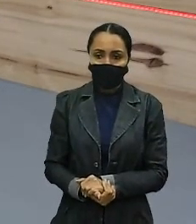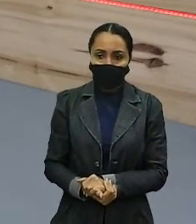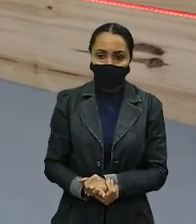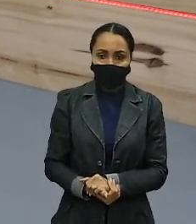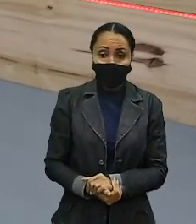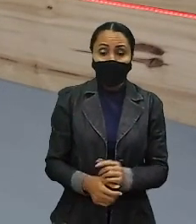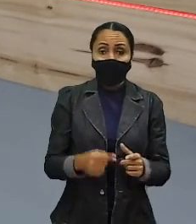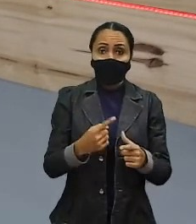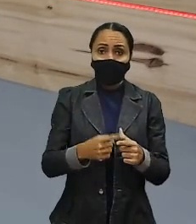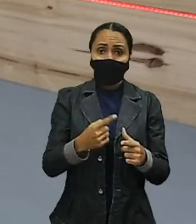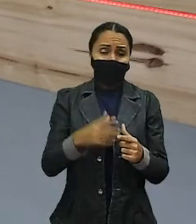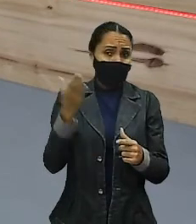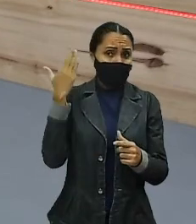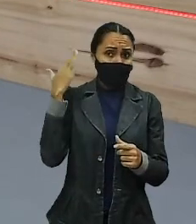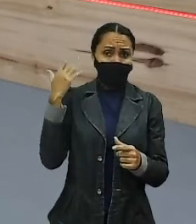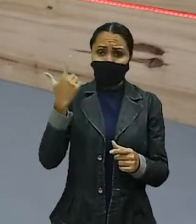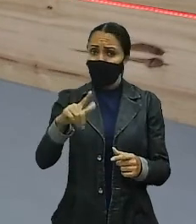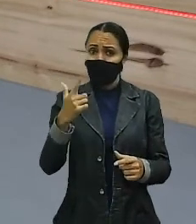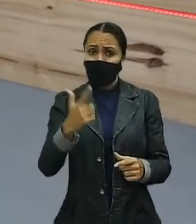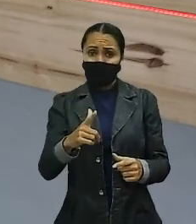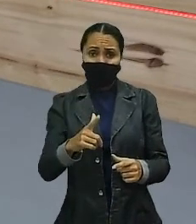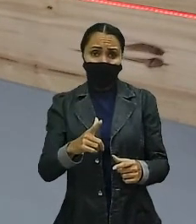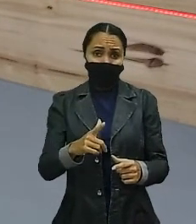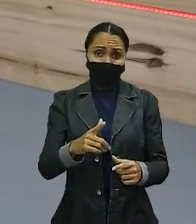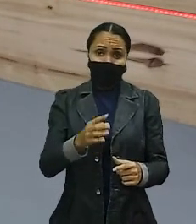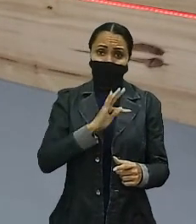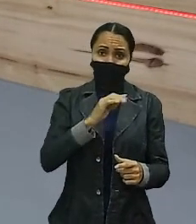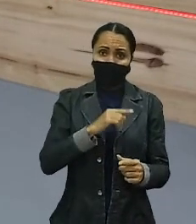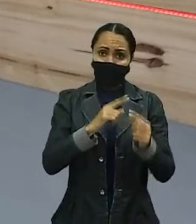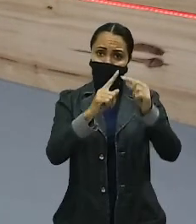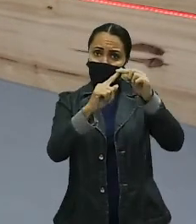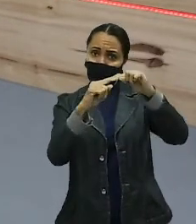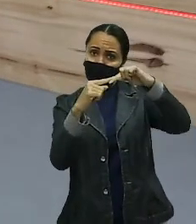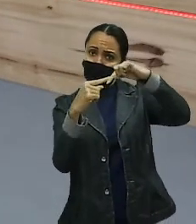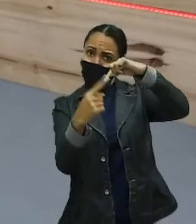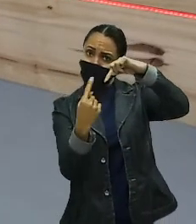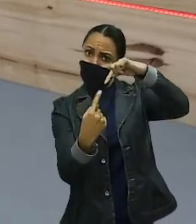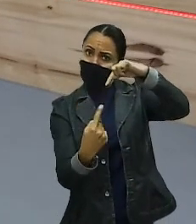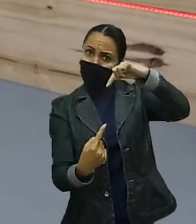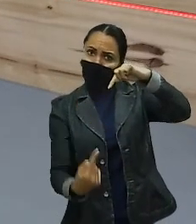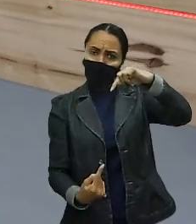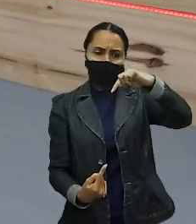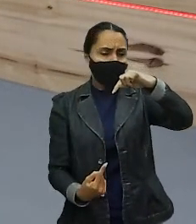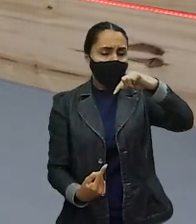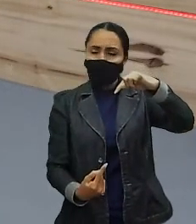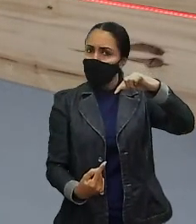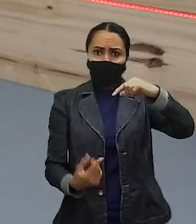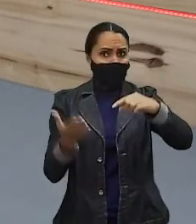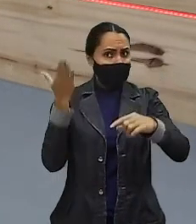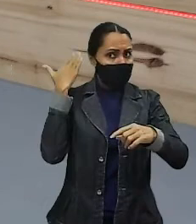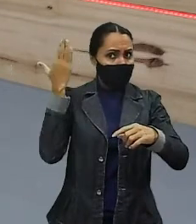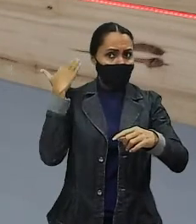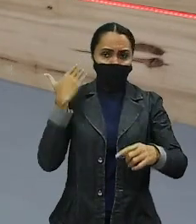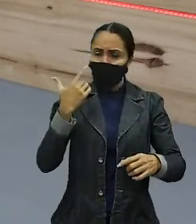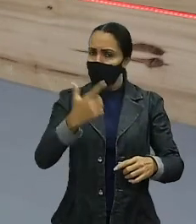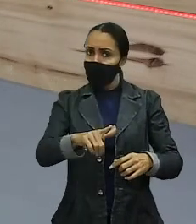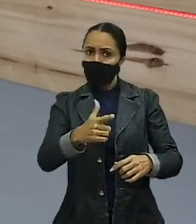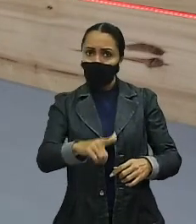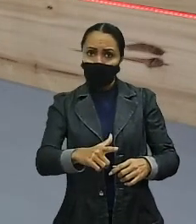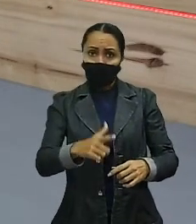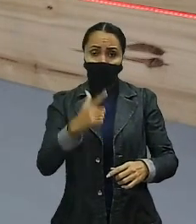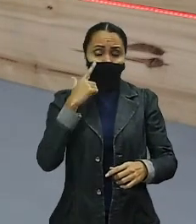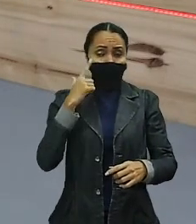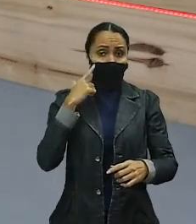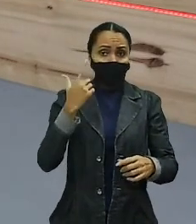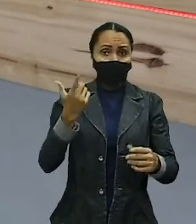tinha técnica naquela época de fazer espiral, de colagem, enfim. Era muito prático fazer o cordel. E aí eu faço um